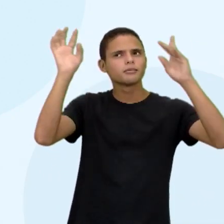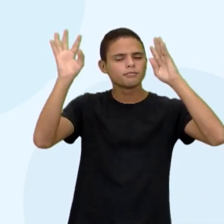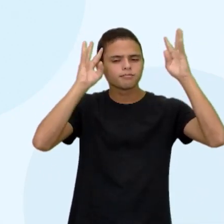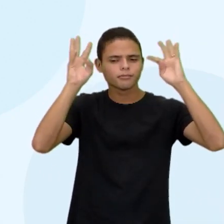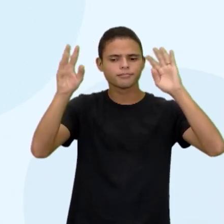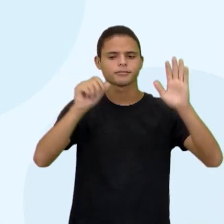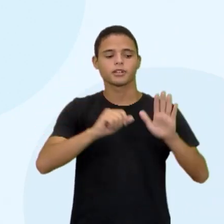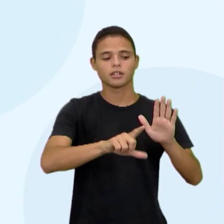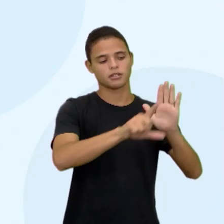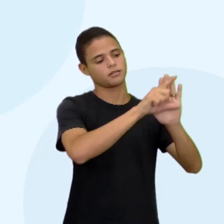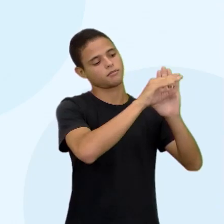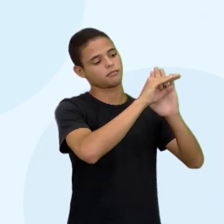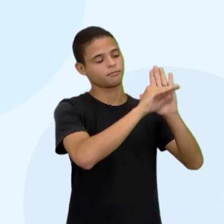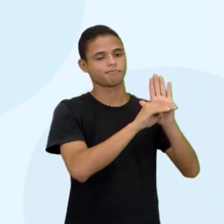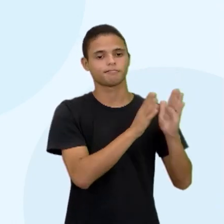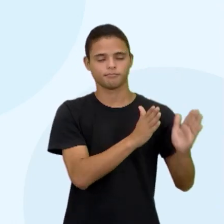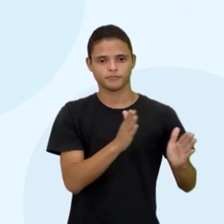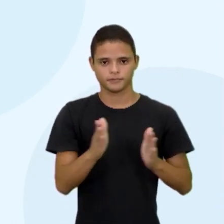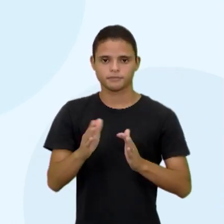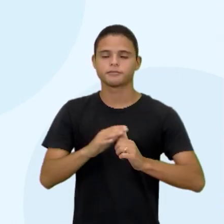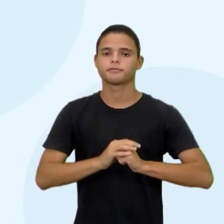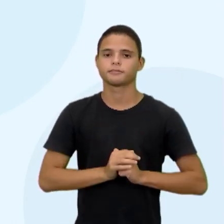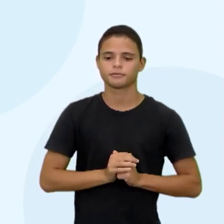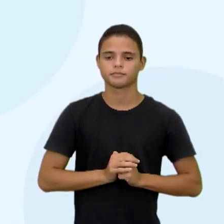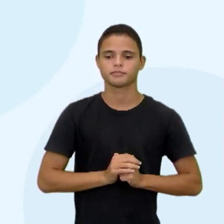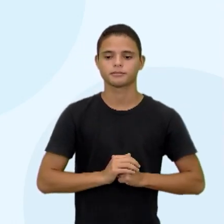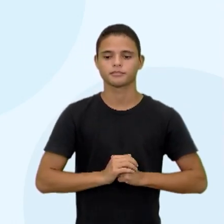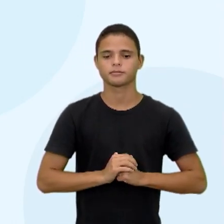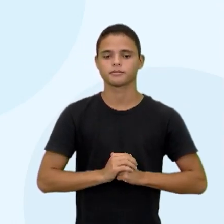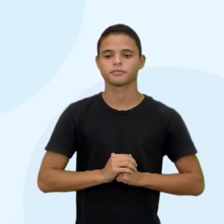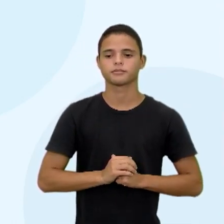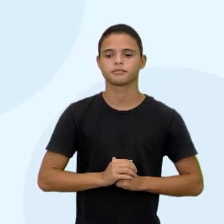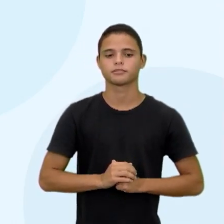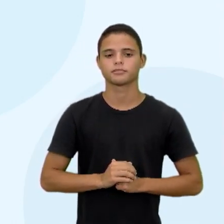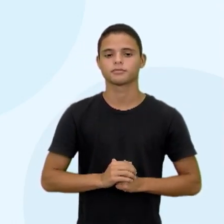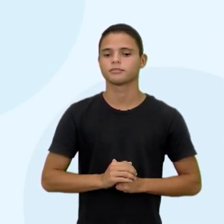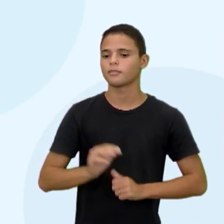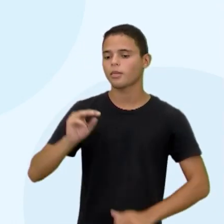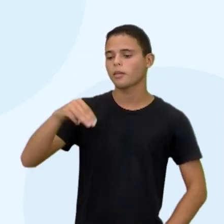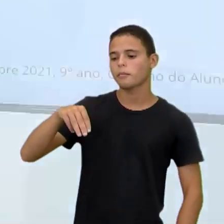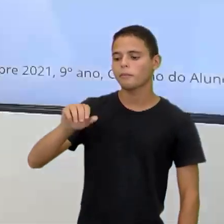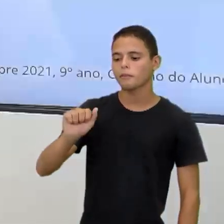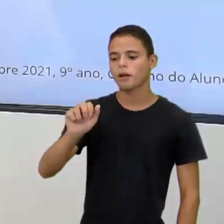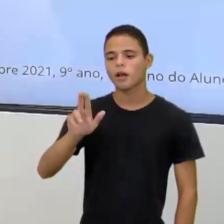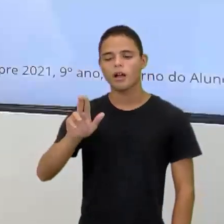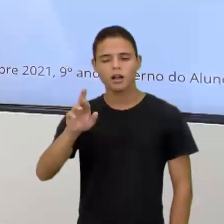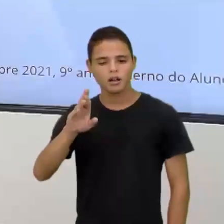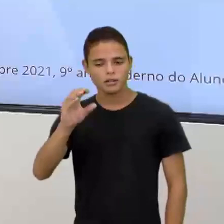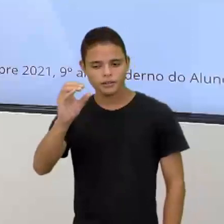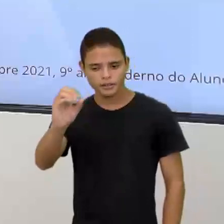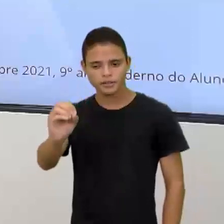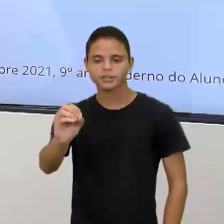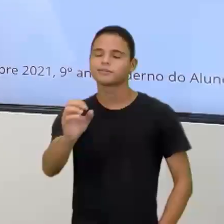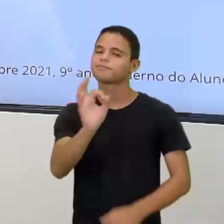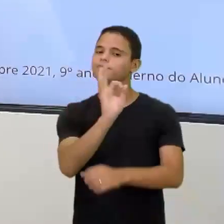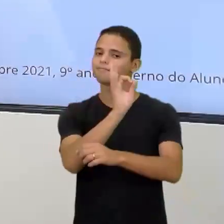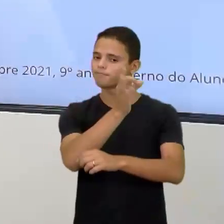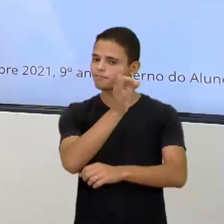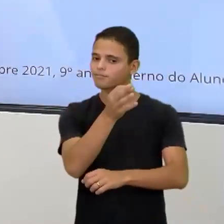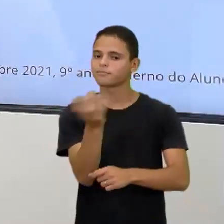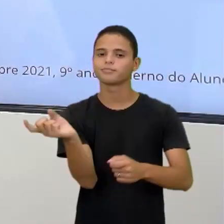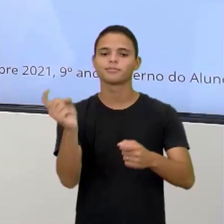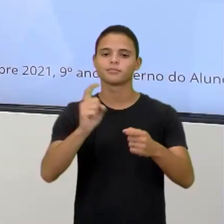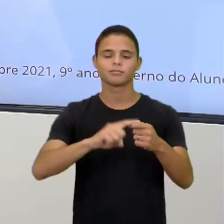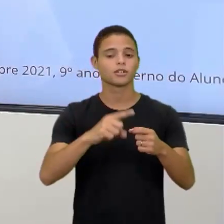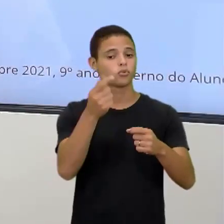norma padrão em situações de oralidade. Mauro? É isso aí, professora Elaine, estamos de volta